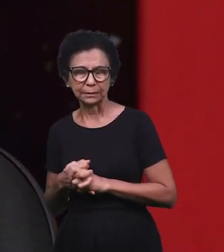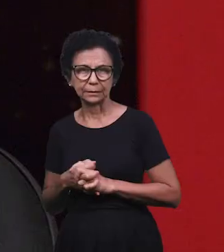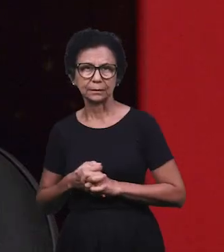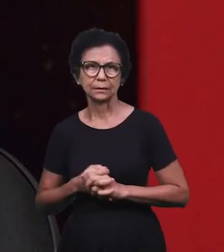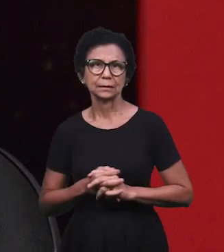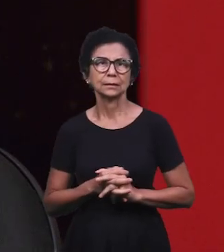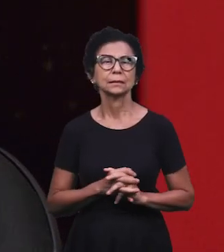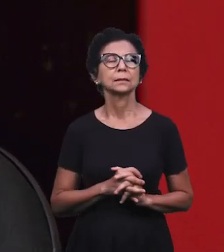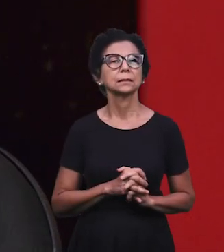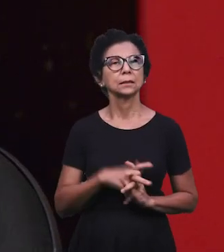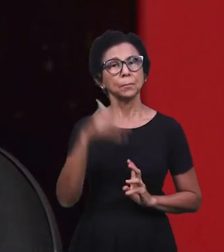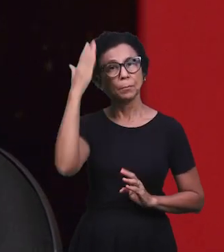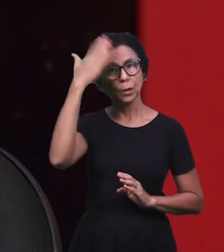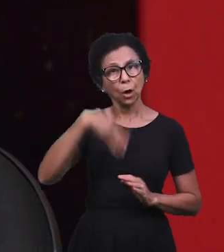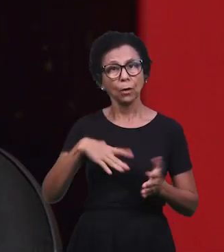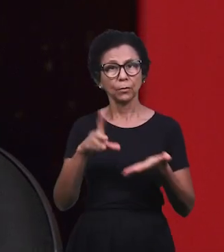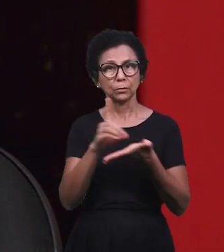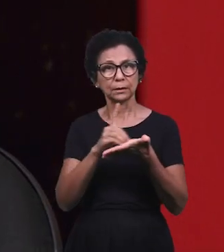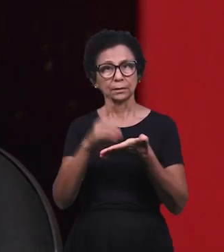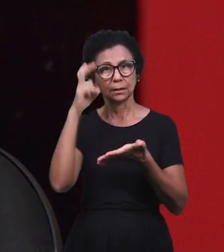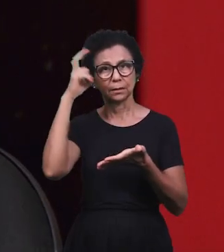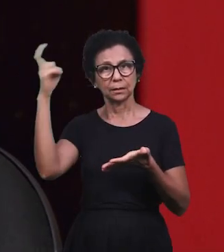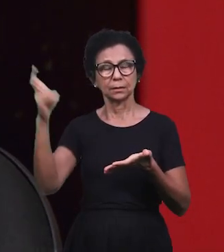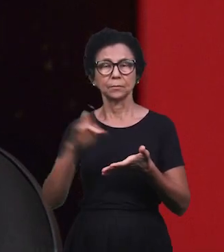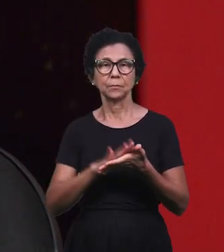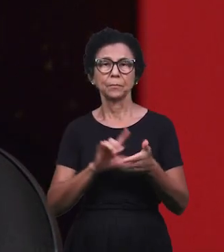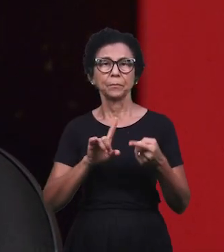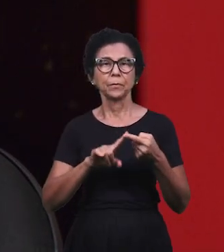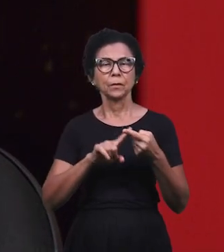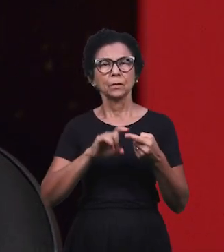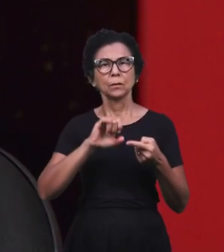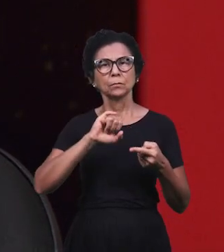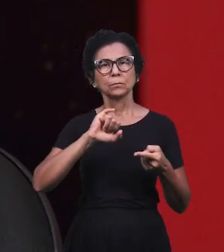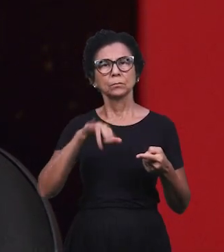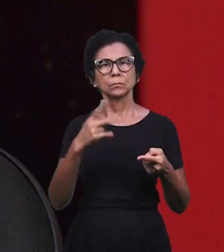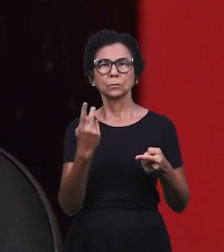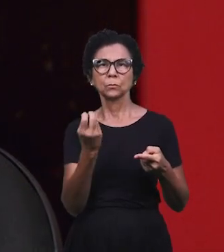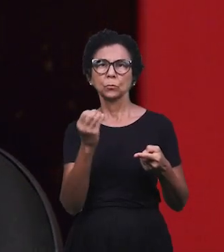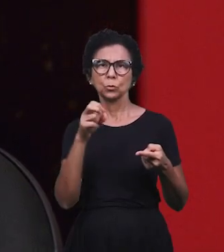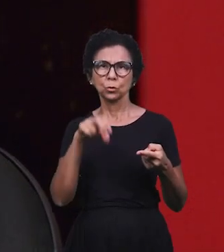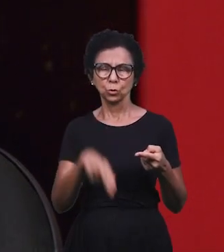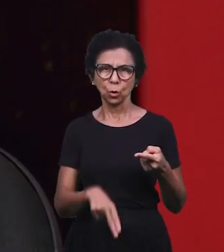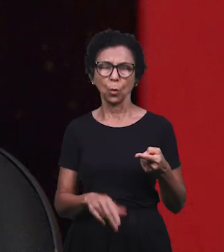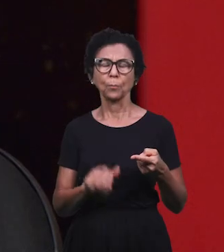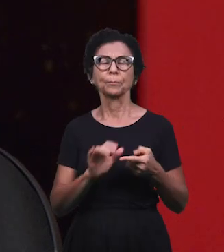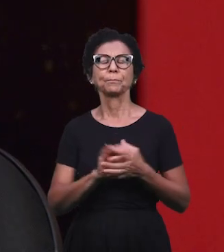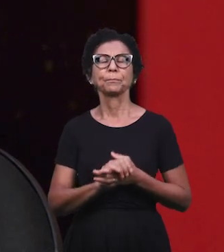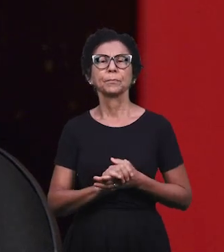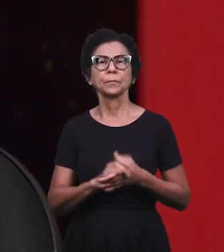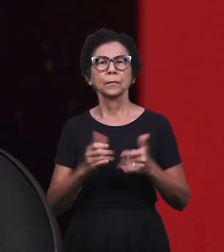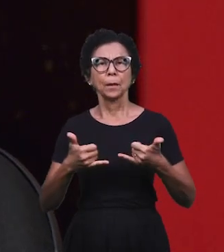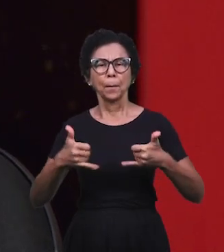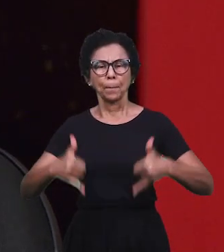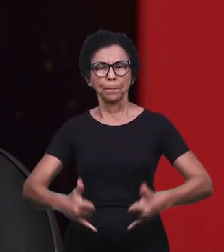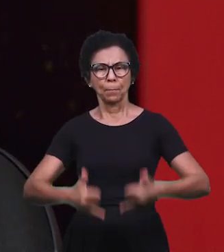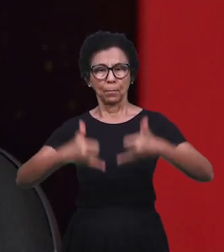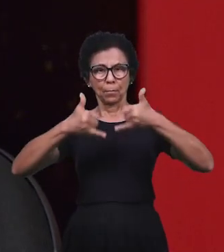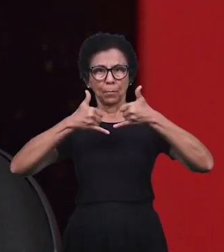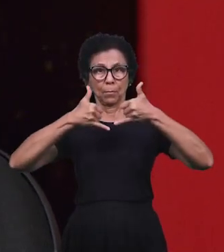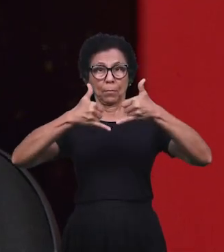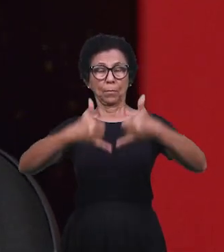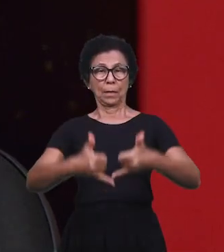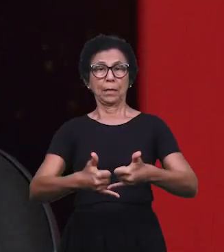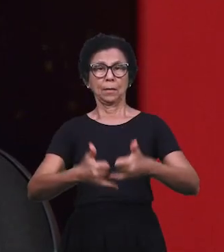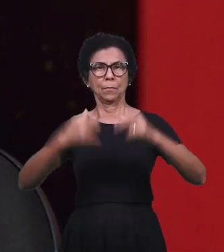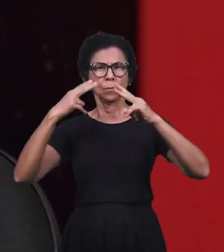alguns aqui. John Gurdon, vencedor do Prêmio Nobel de Fisiologia no ano